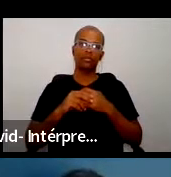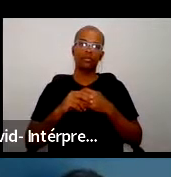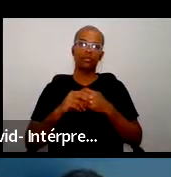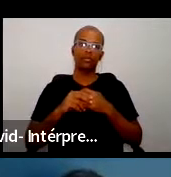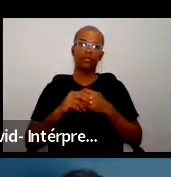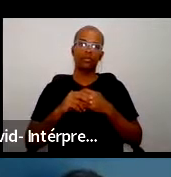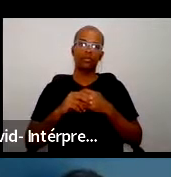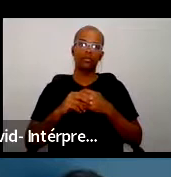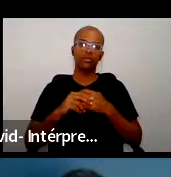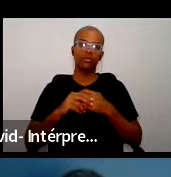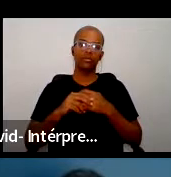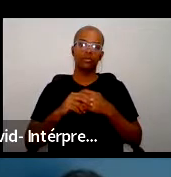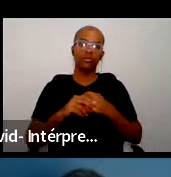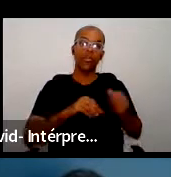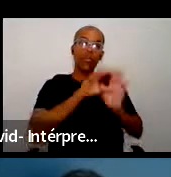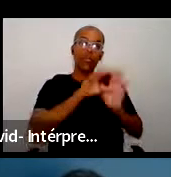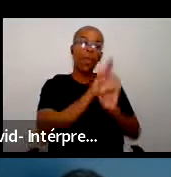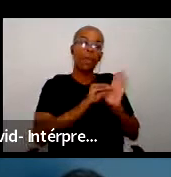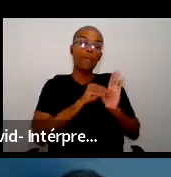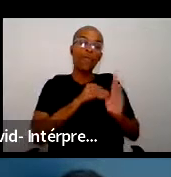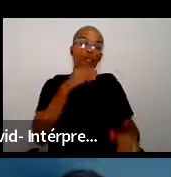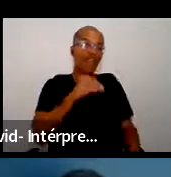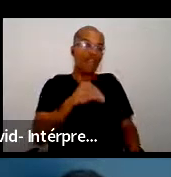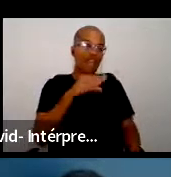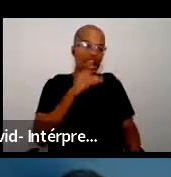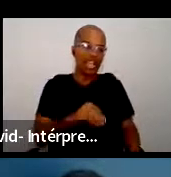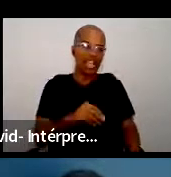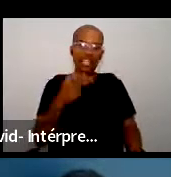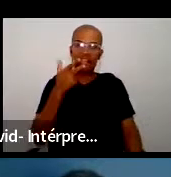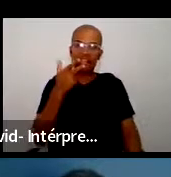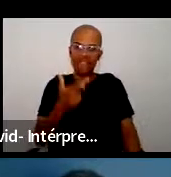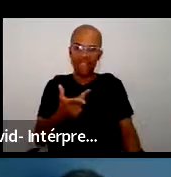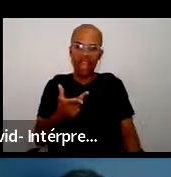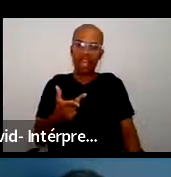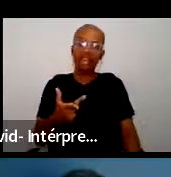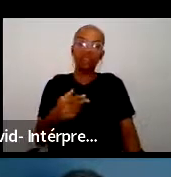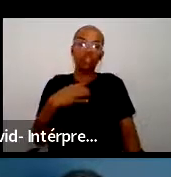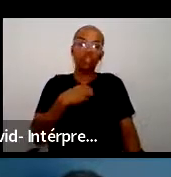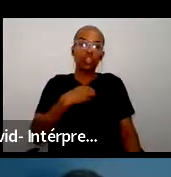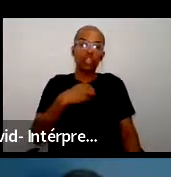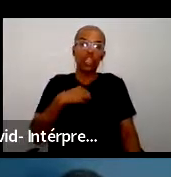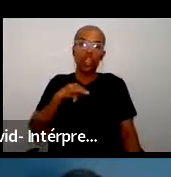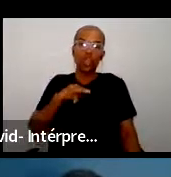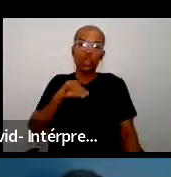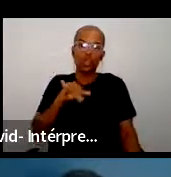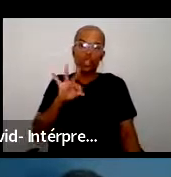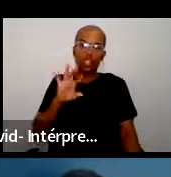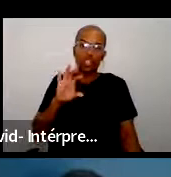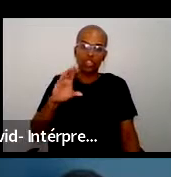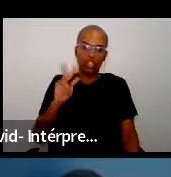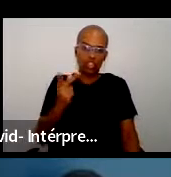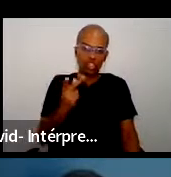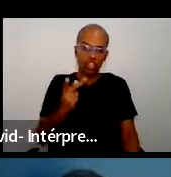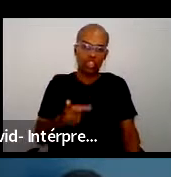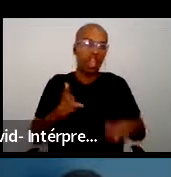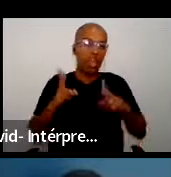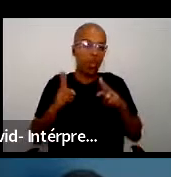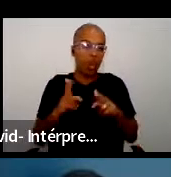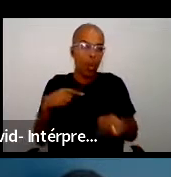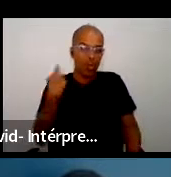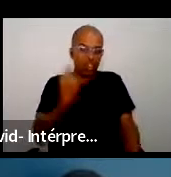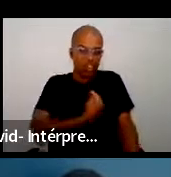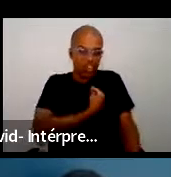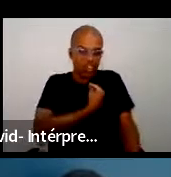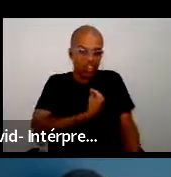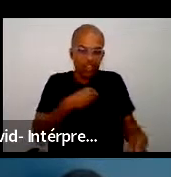ele fala das situações limite, e que é bem isso que a gente está vivendo hoje, né?